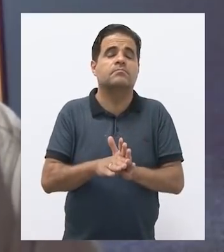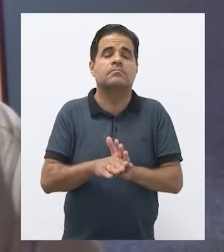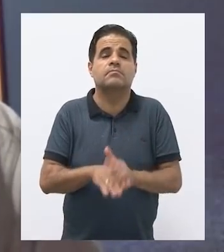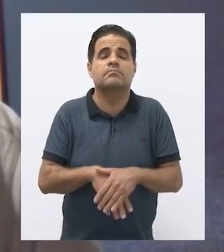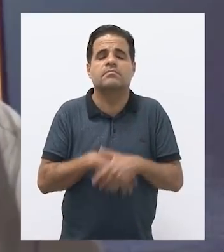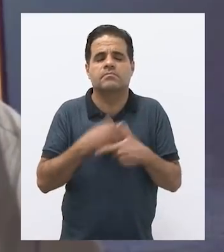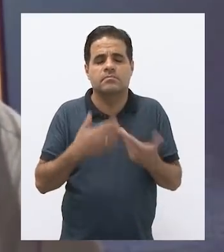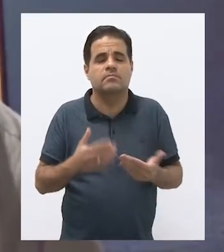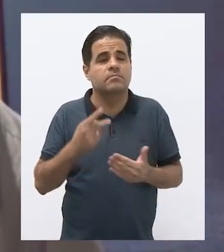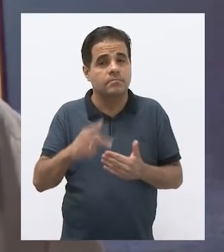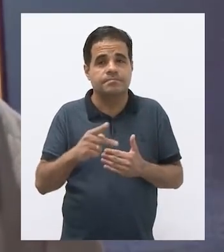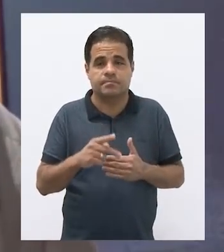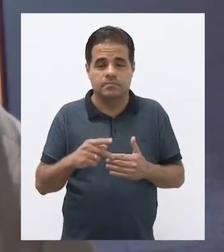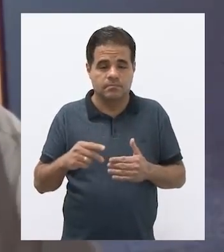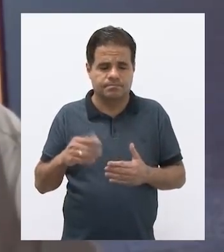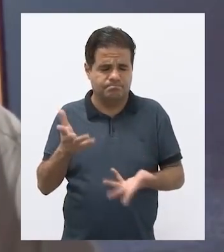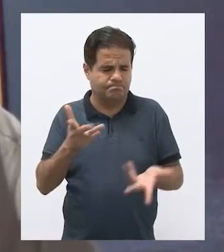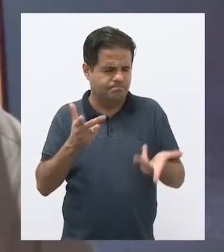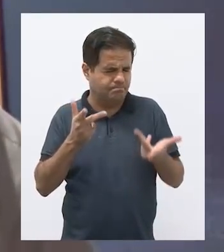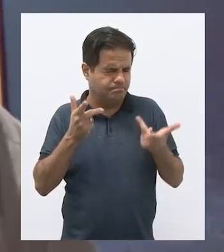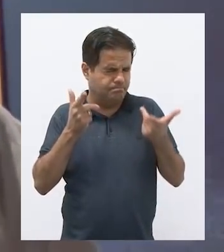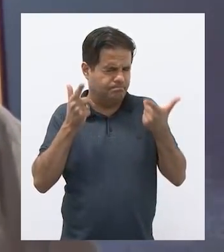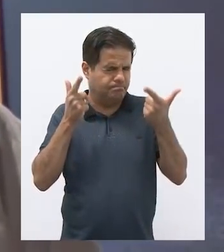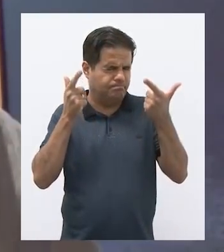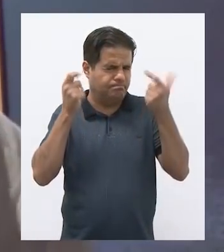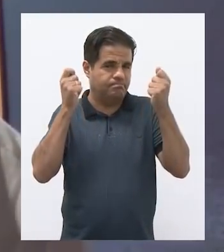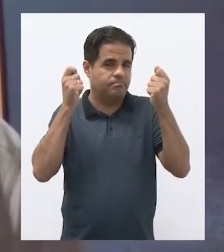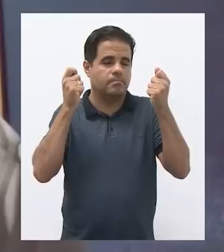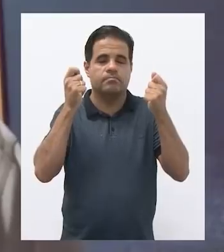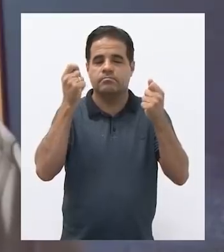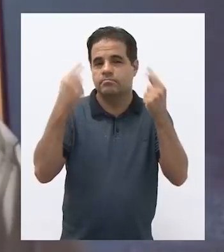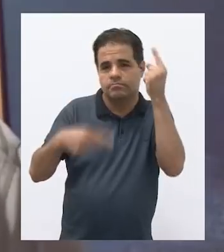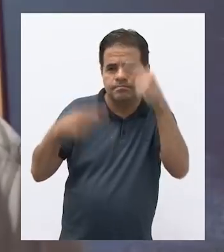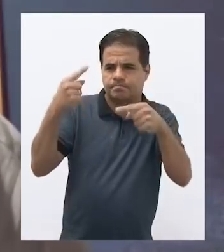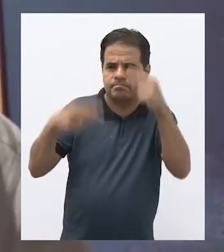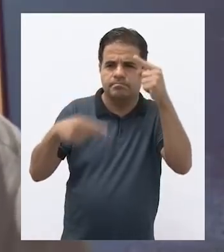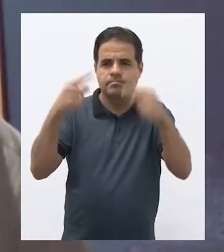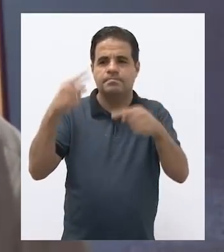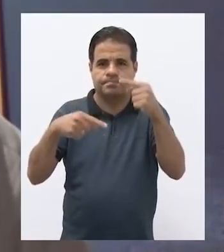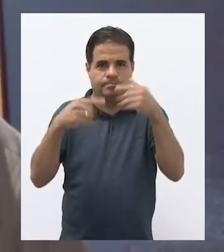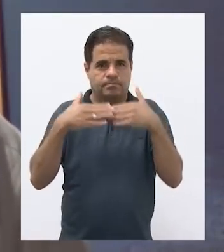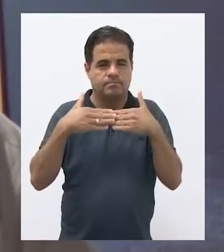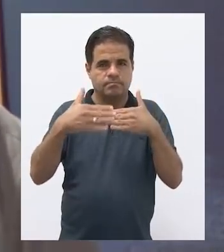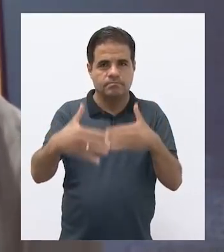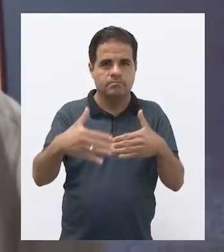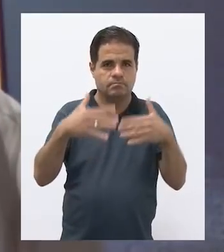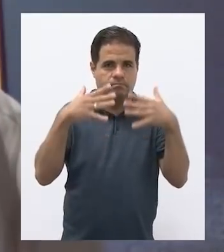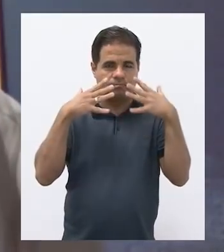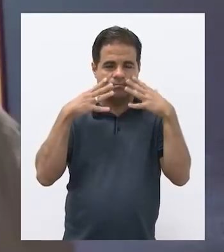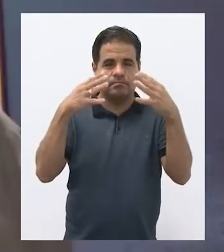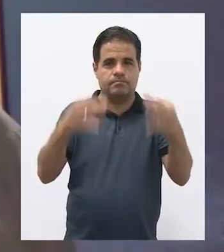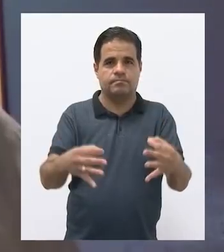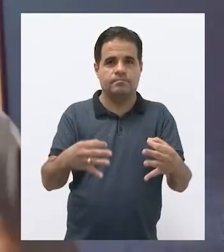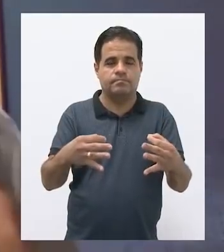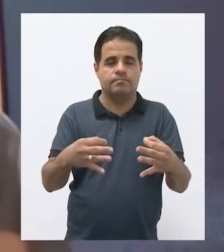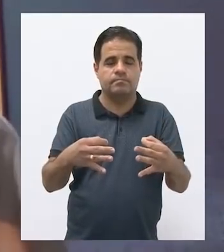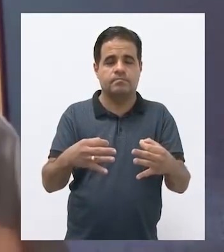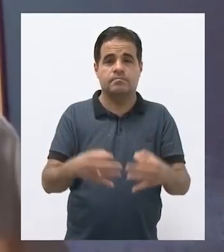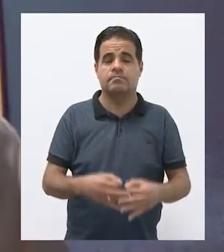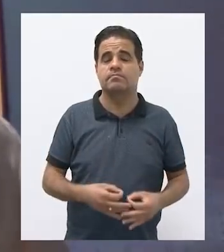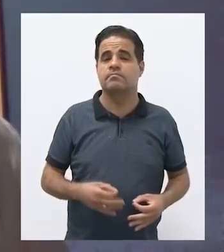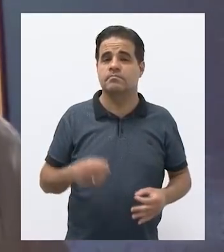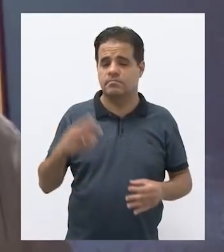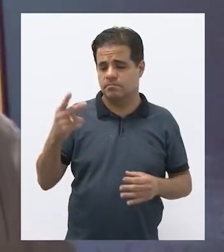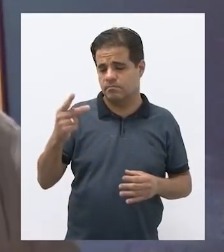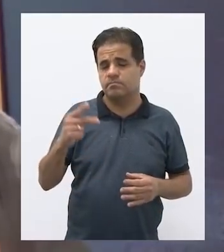são os atrativos para ele, como é que você disputa essa economia da atenção. A tecnologia, essencialmente, ela vem num